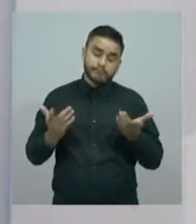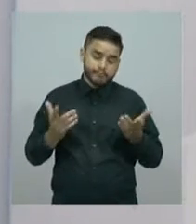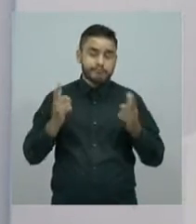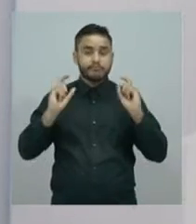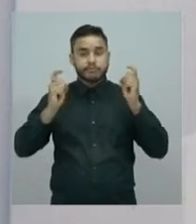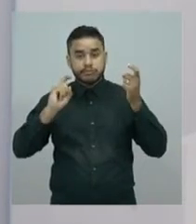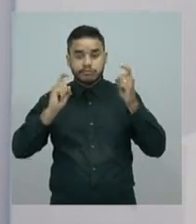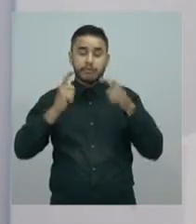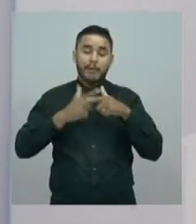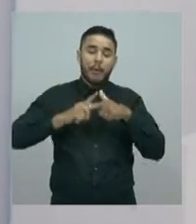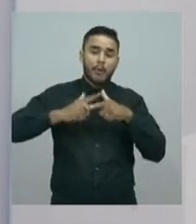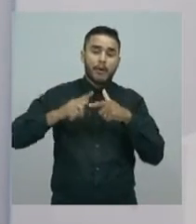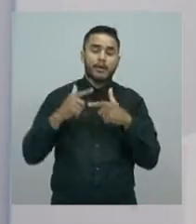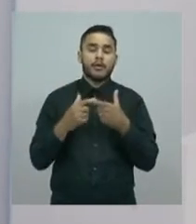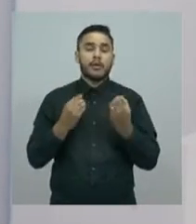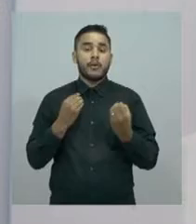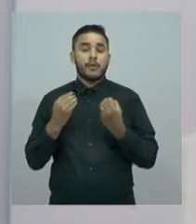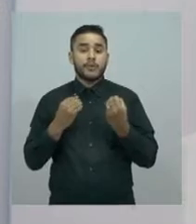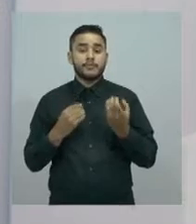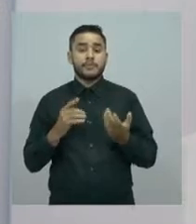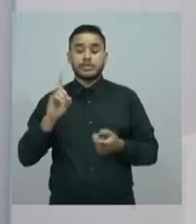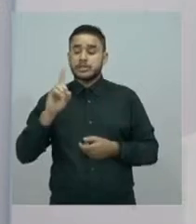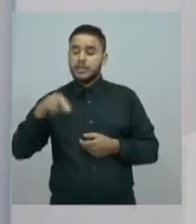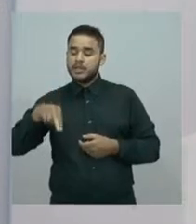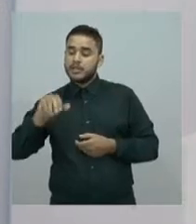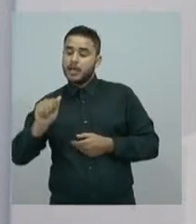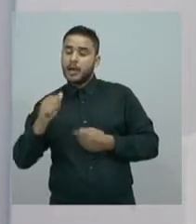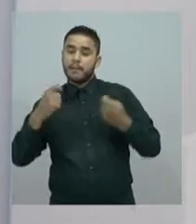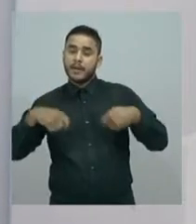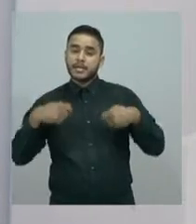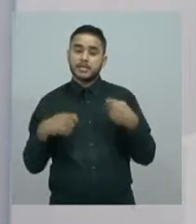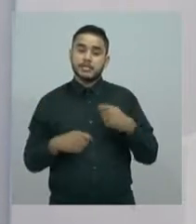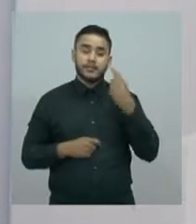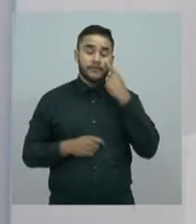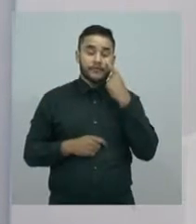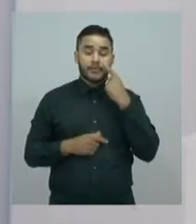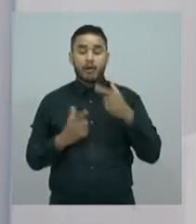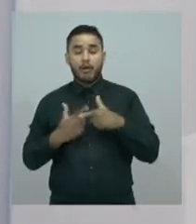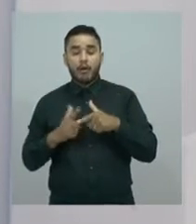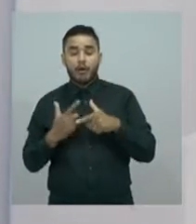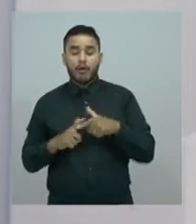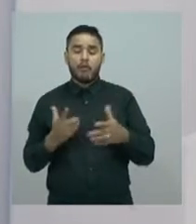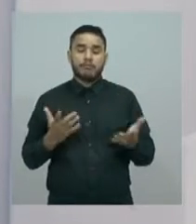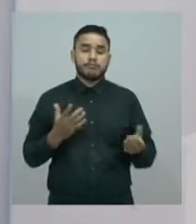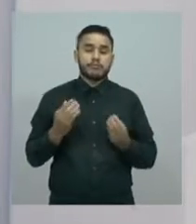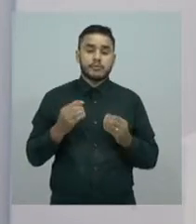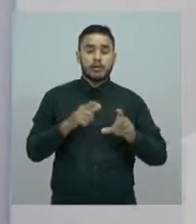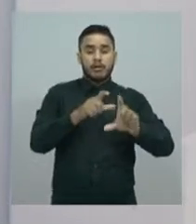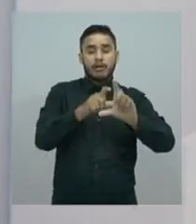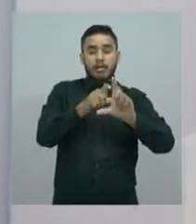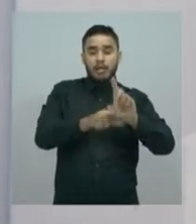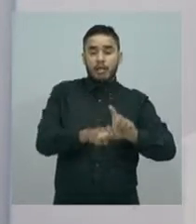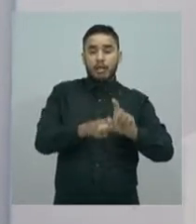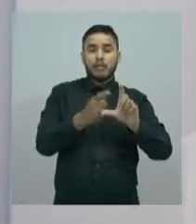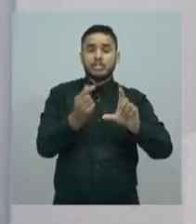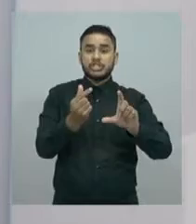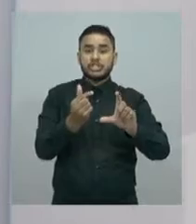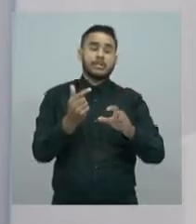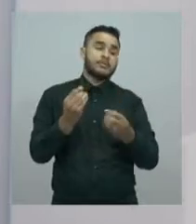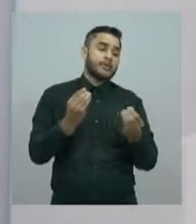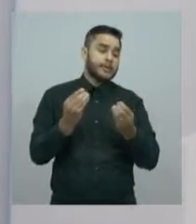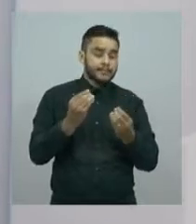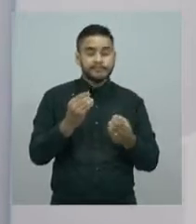dívidas, todos esses conflitos que podem ser mediáveis, que entre as partes podem chegar a